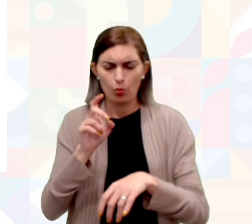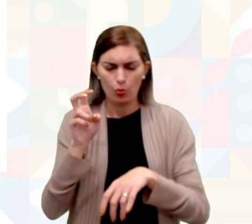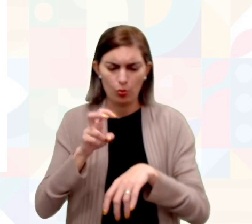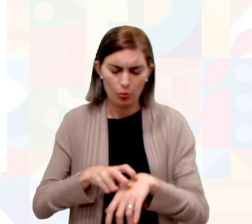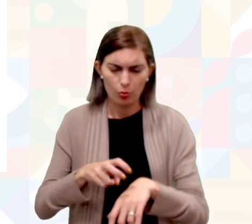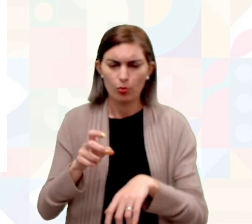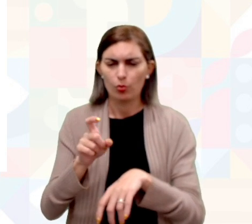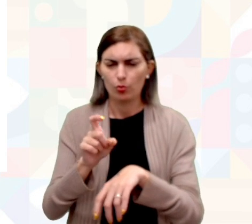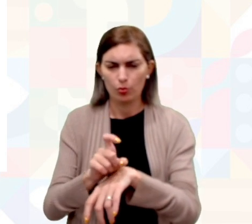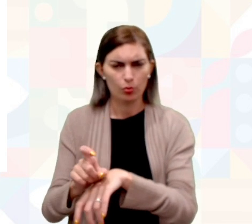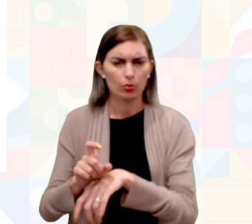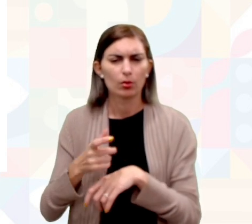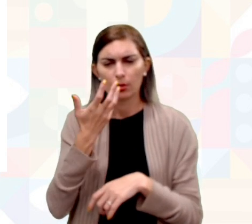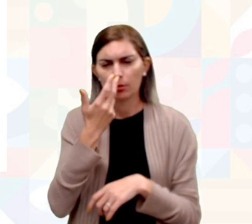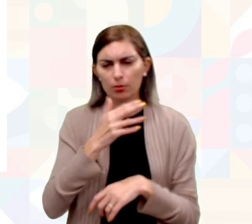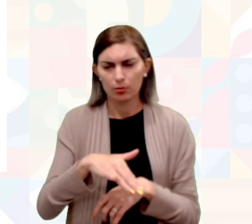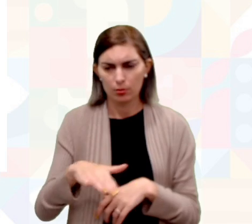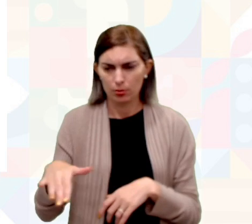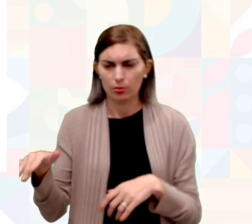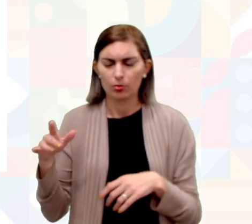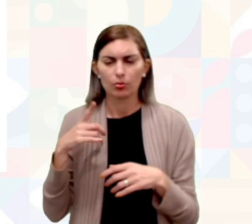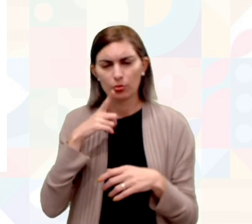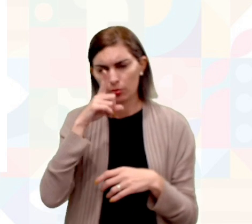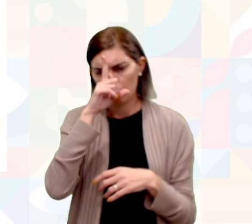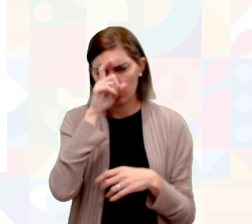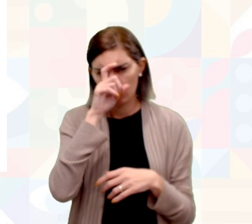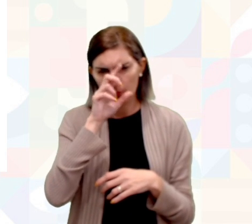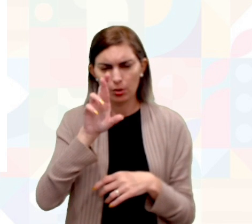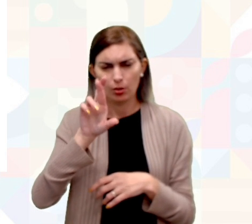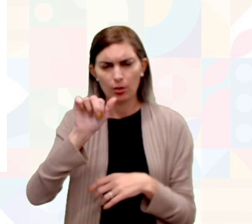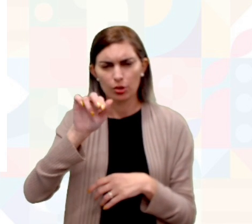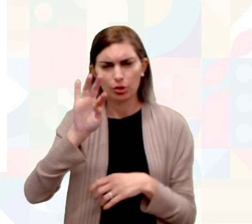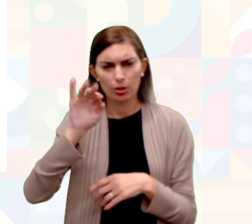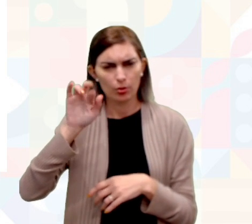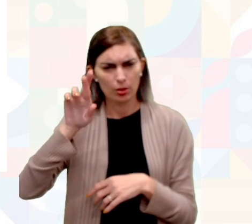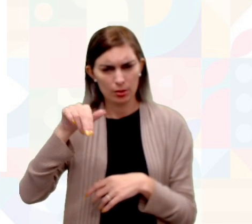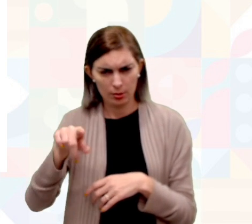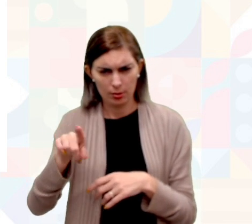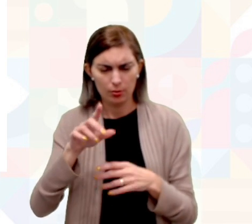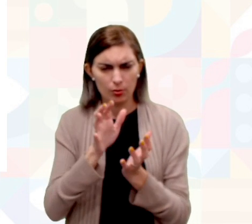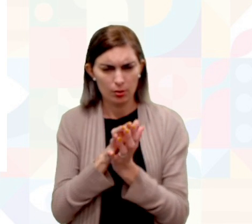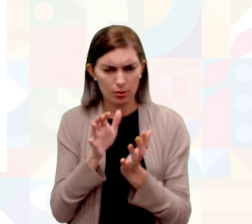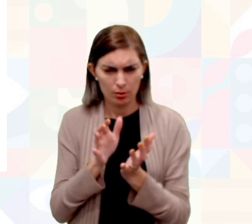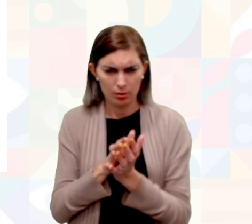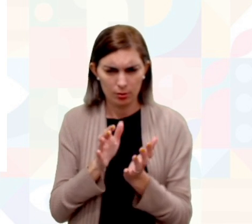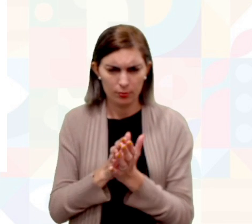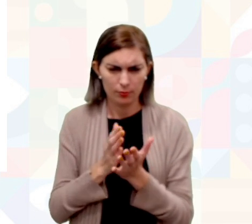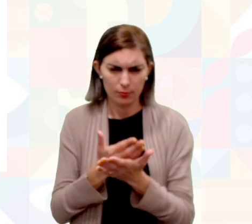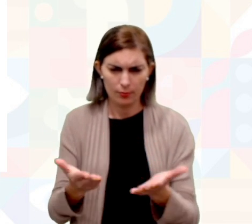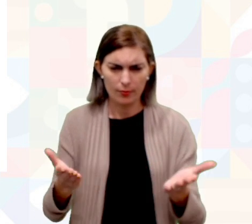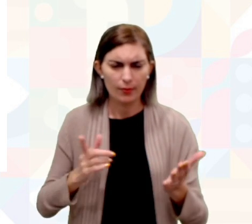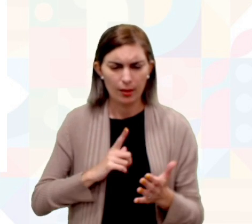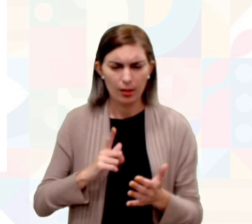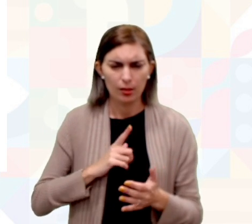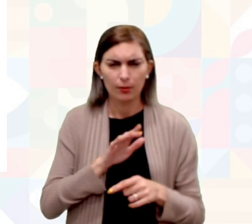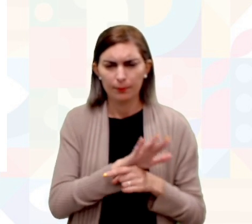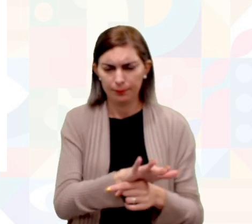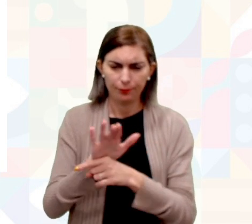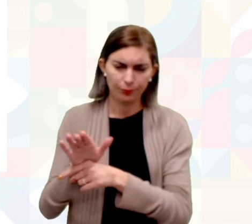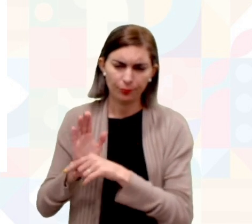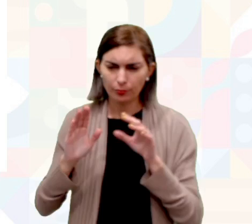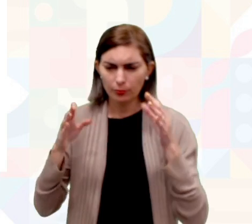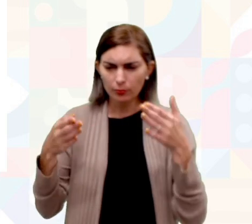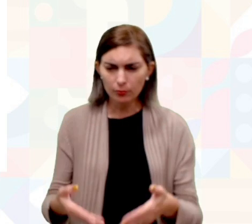né, em crianças, o Hospital da Restauração, que fica também no Recife, ele tem esse atendimento específico.